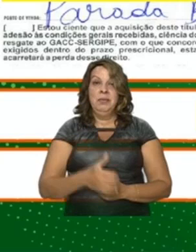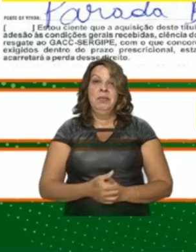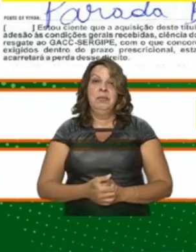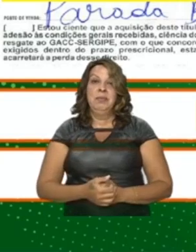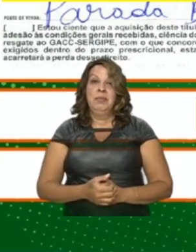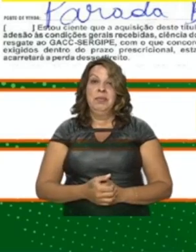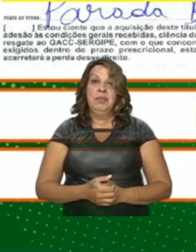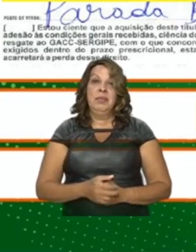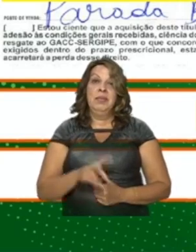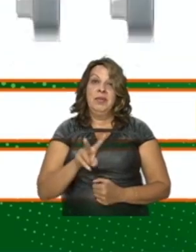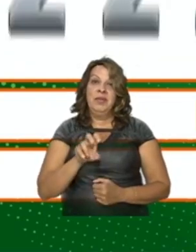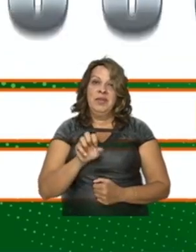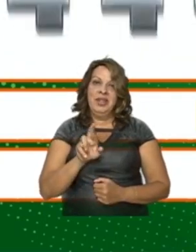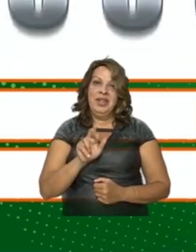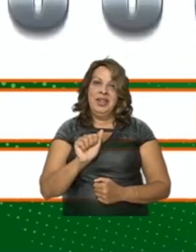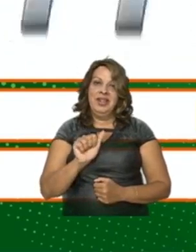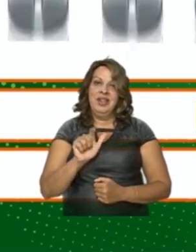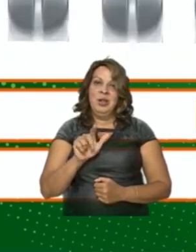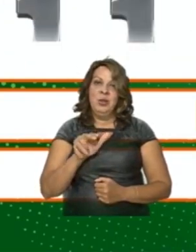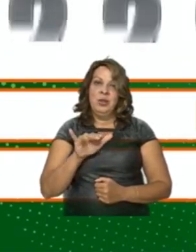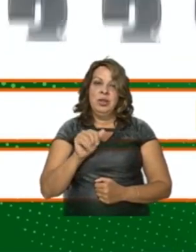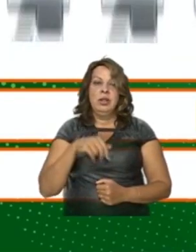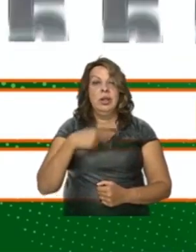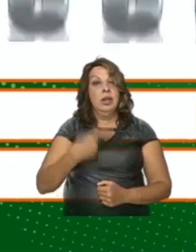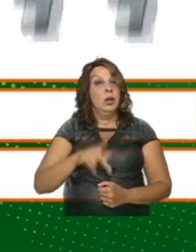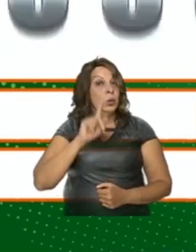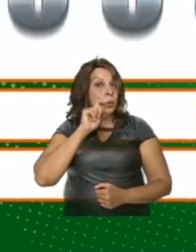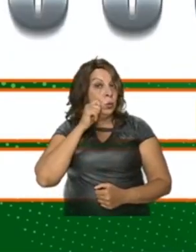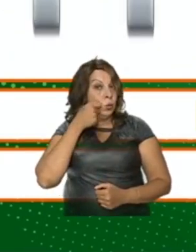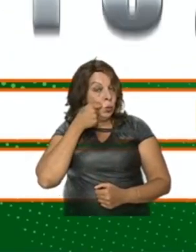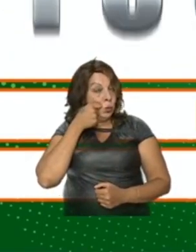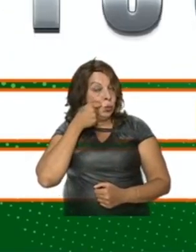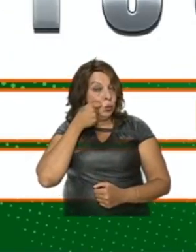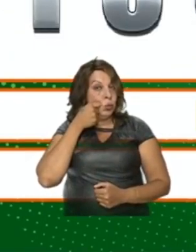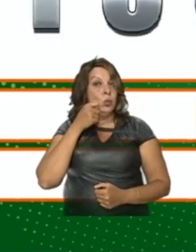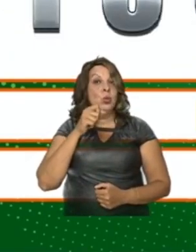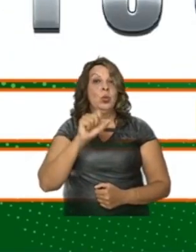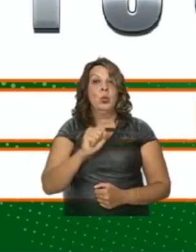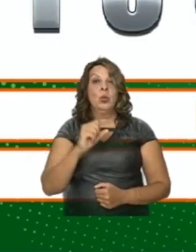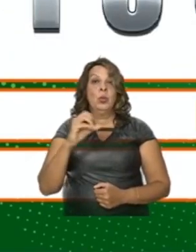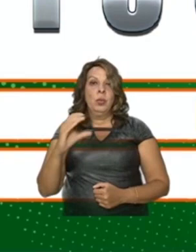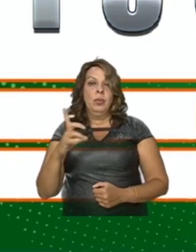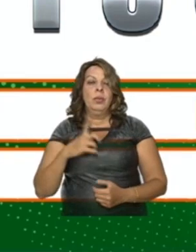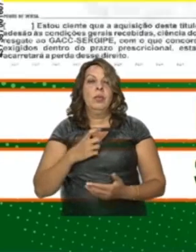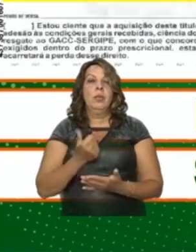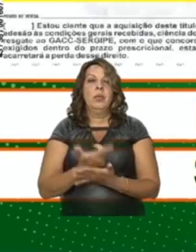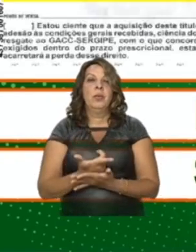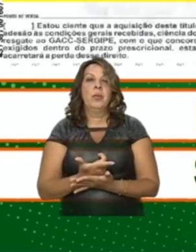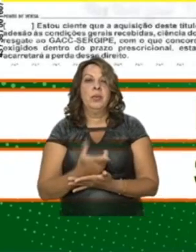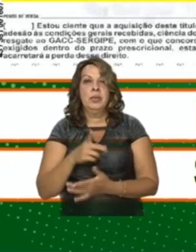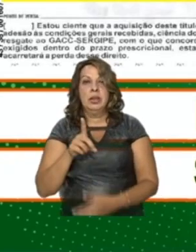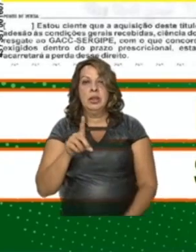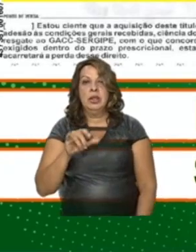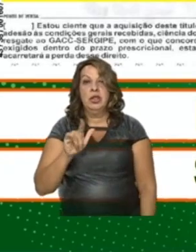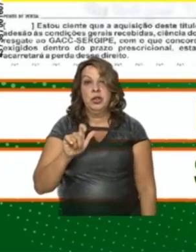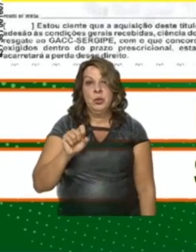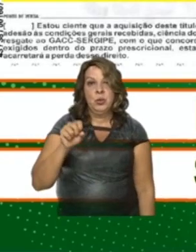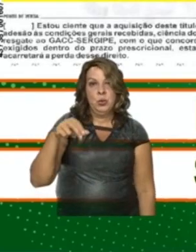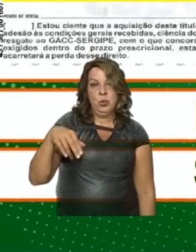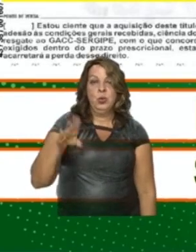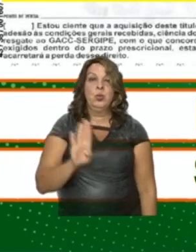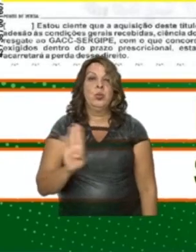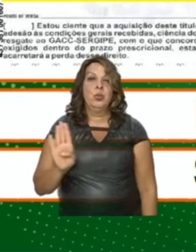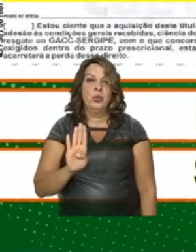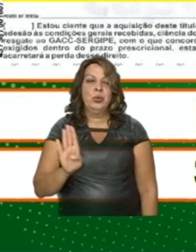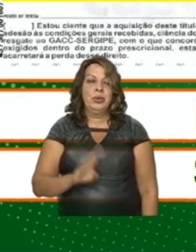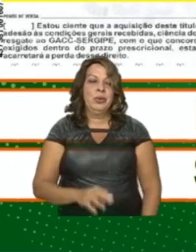00 0686, Vera Lúcia, ela é aqui de Aracaju, do José Conrado de Araújo, adquiriu com Dilson, regional Bugio aí, do